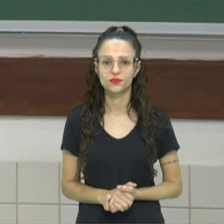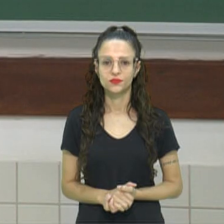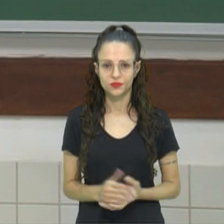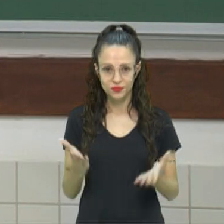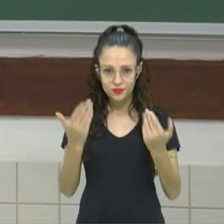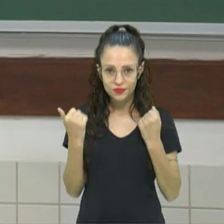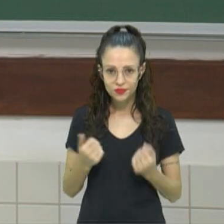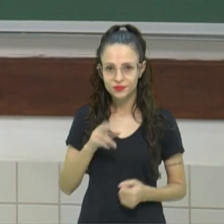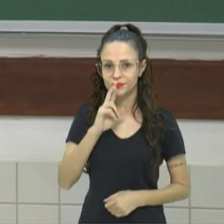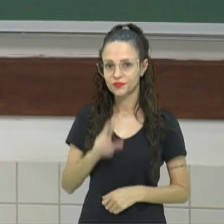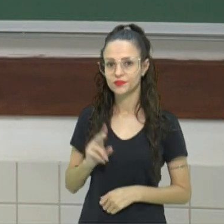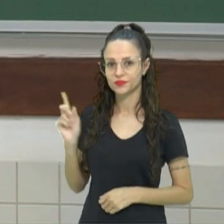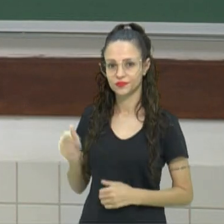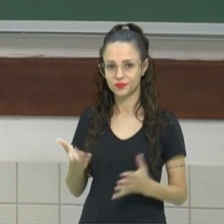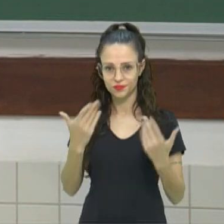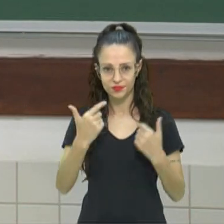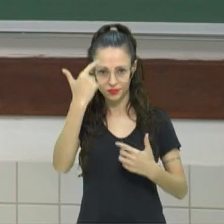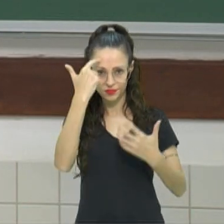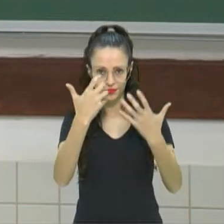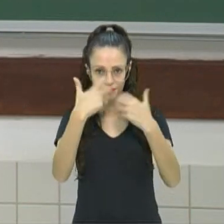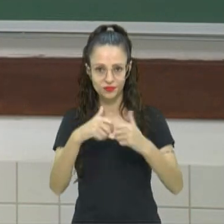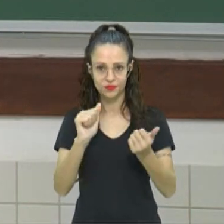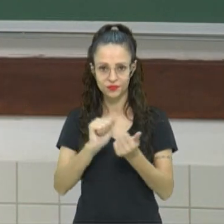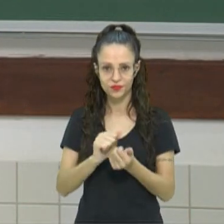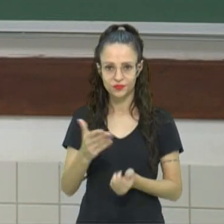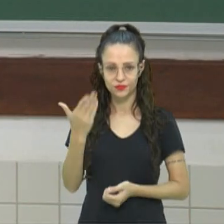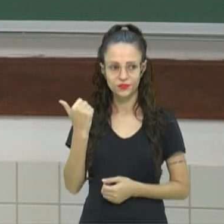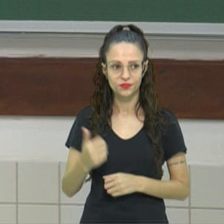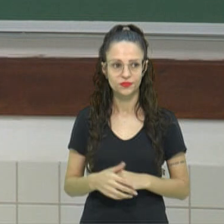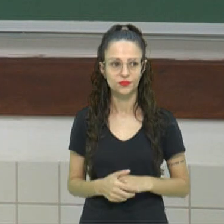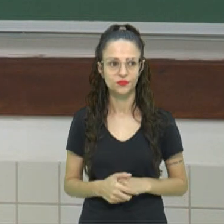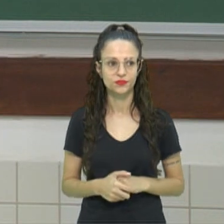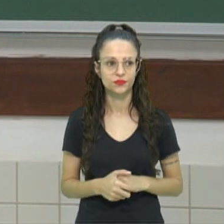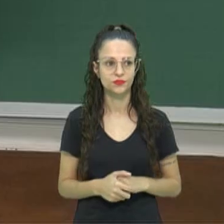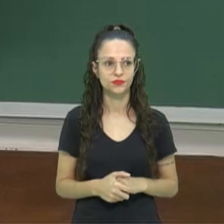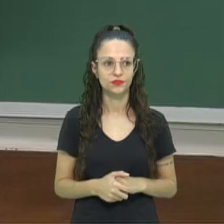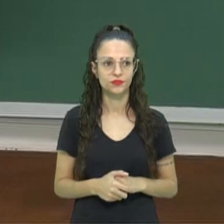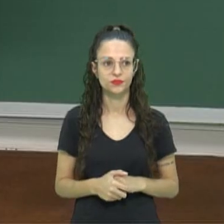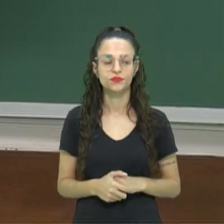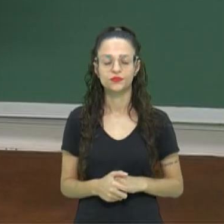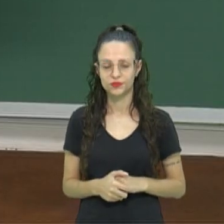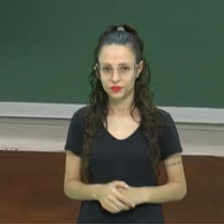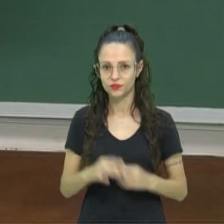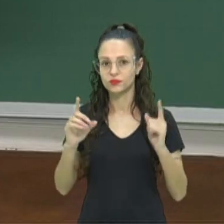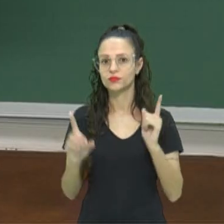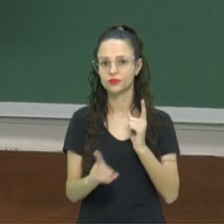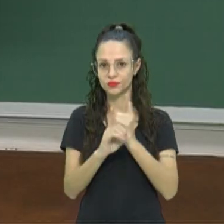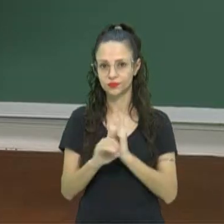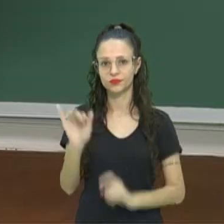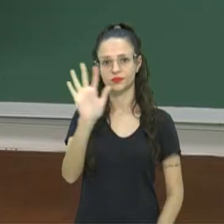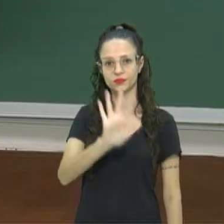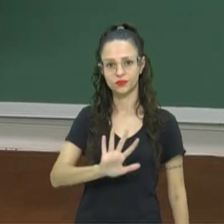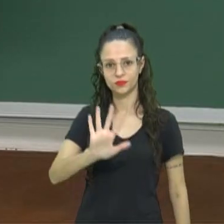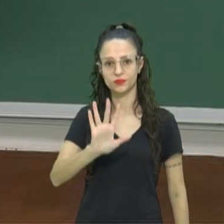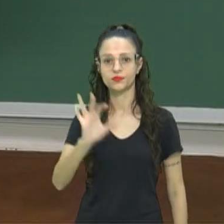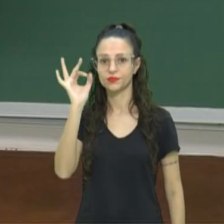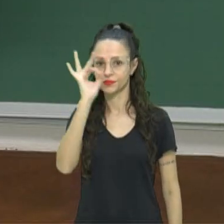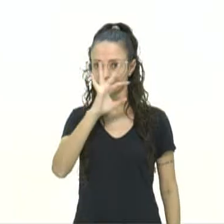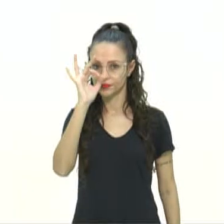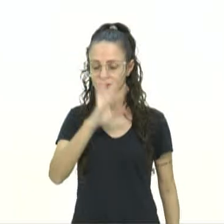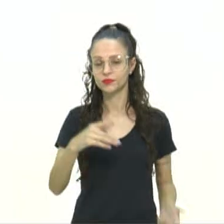Vamos fazer isso aqui. Vamos pensar juntos nesse exercício que é um pouquinho mais delicadinho. Ó, para determinarmos a área da parte verde,